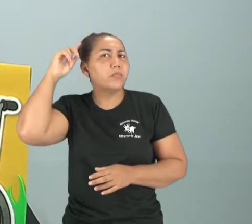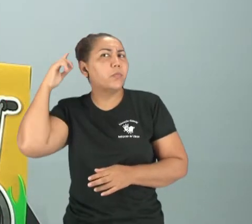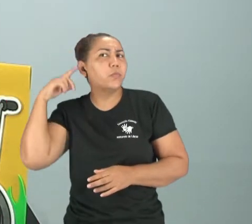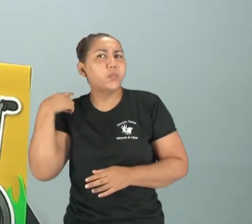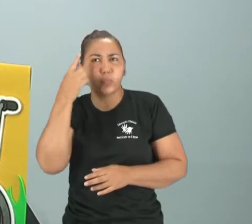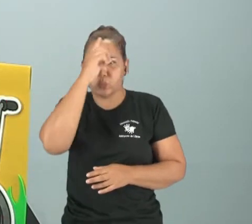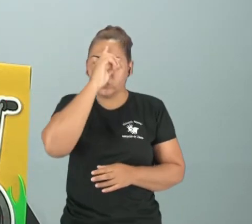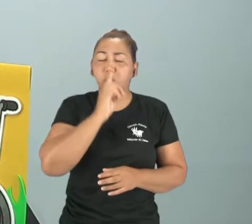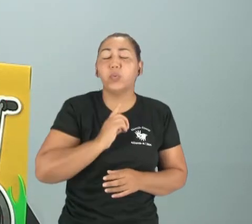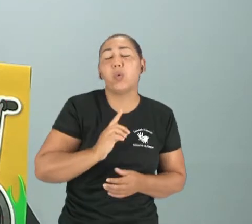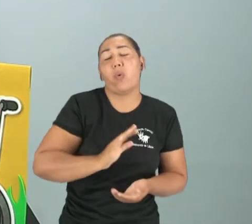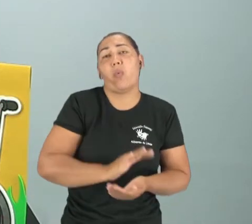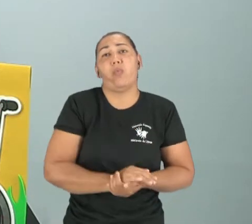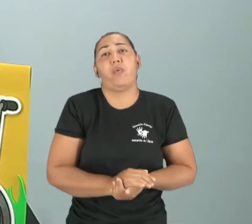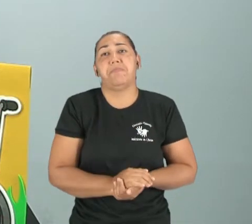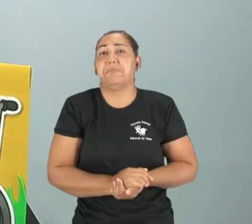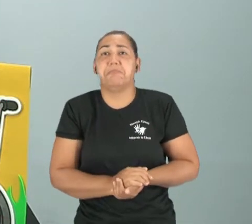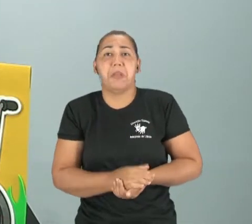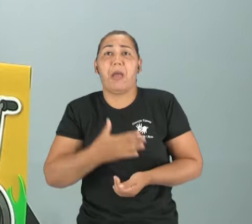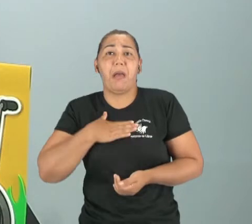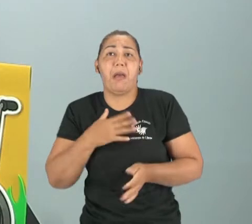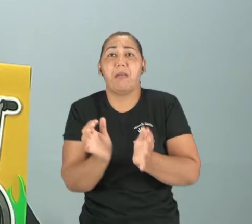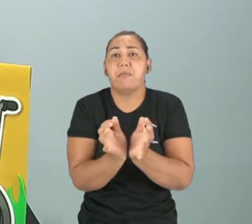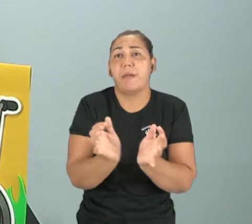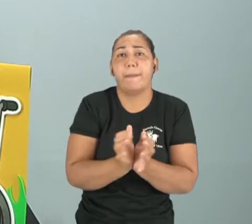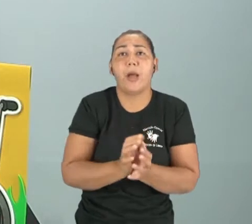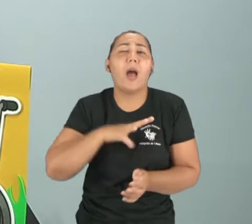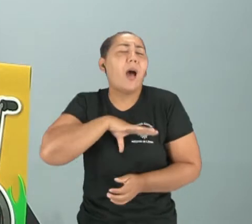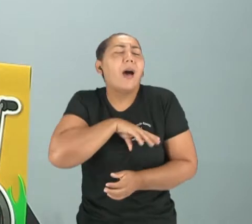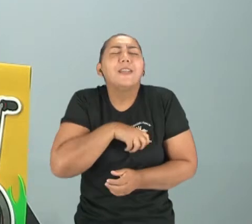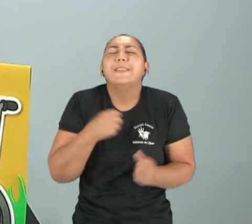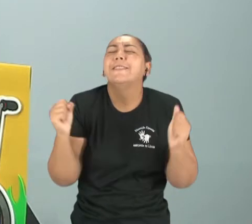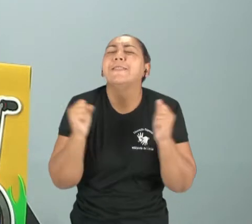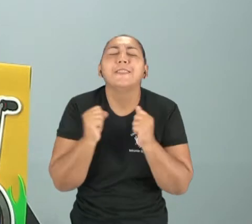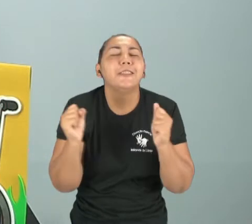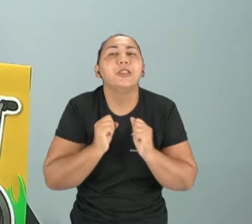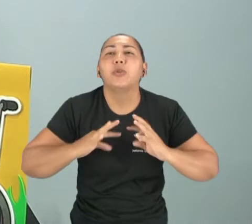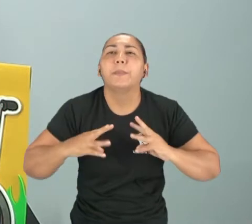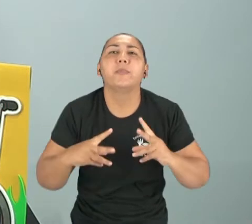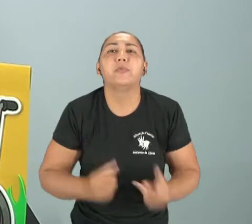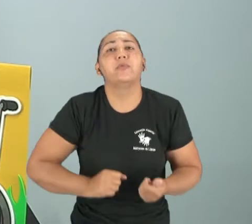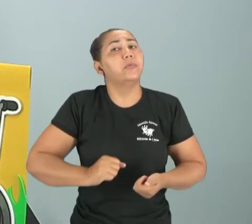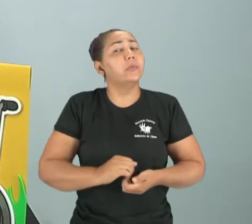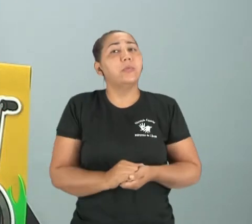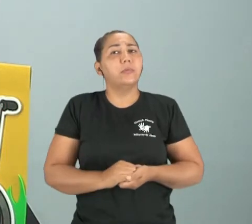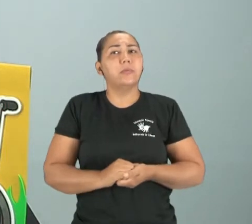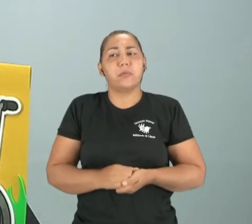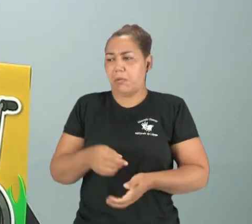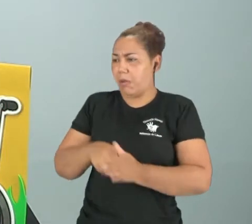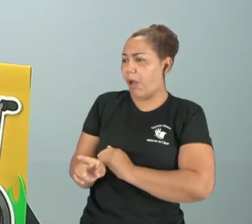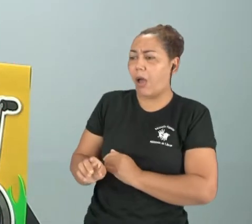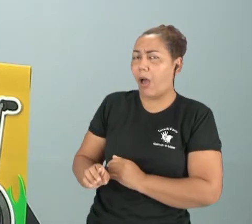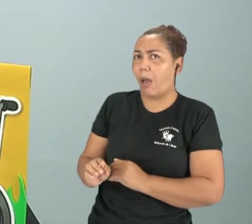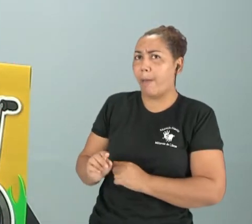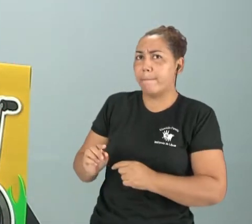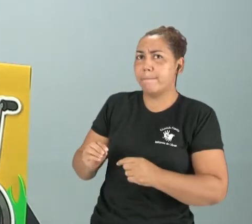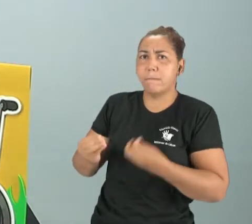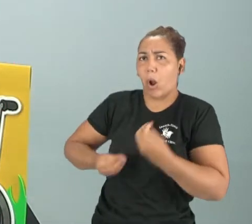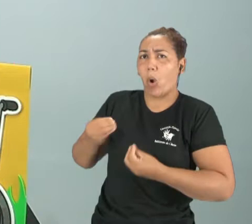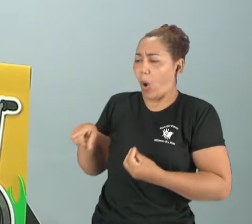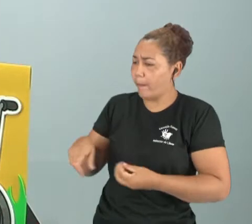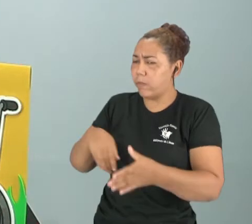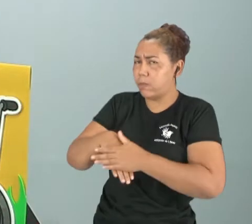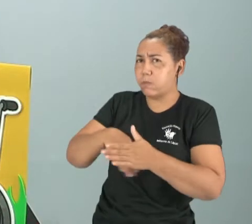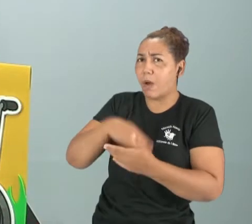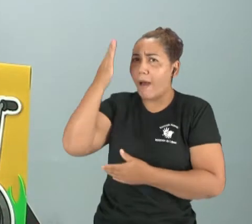turma eu sou bastante querido, amado por todos. Aí o menino disse, mas como que você sabe driblar tão bem? Como que você